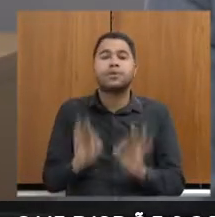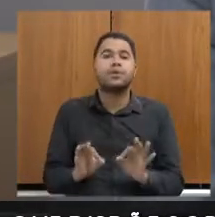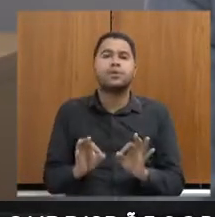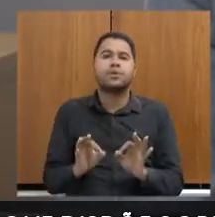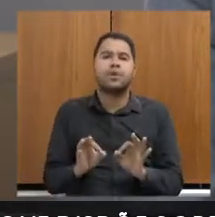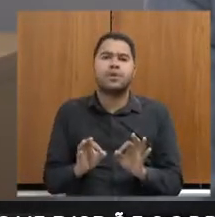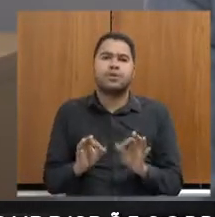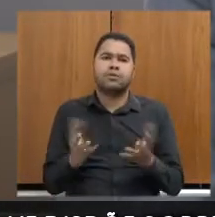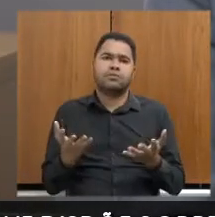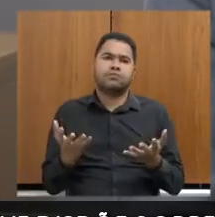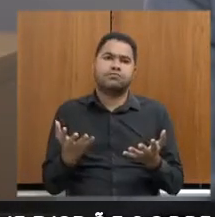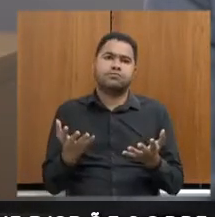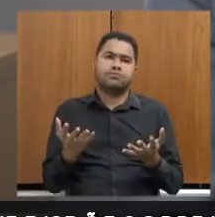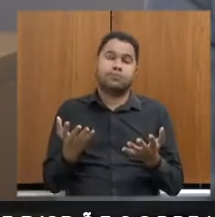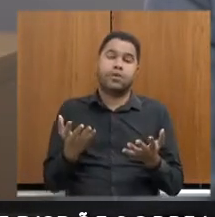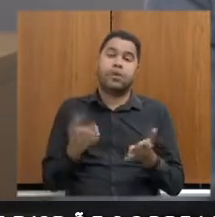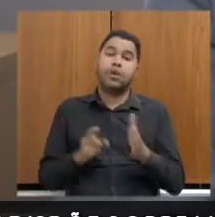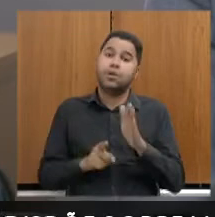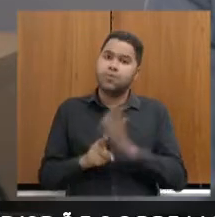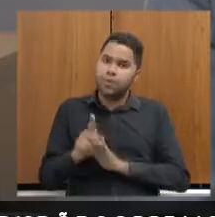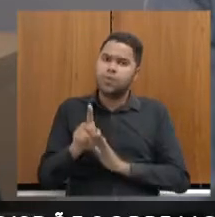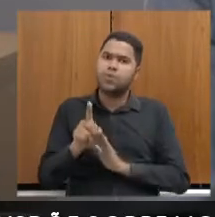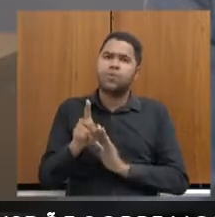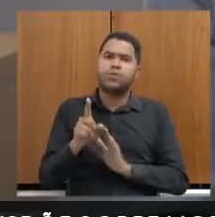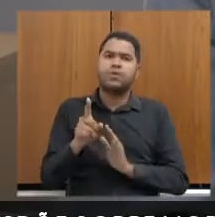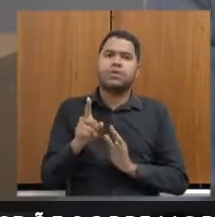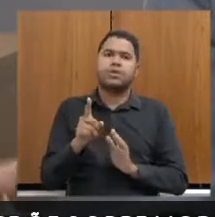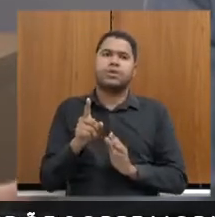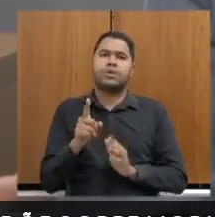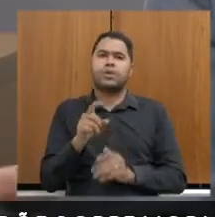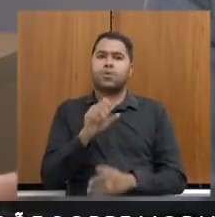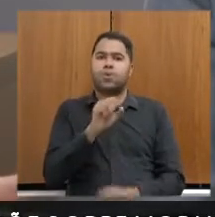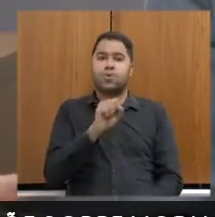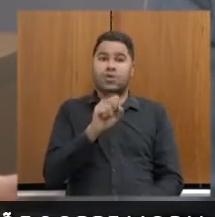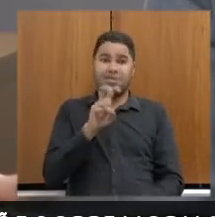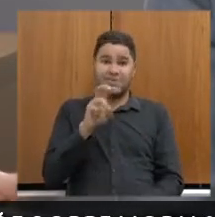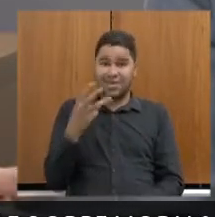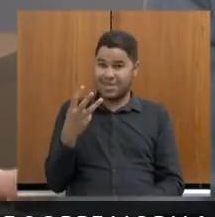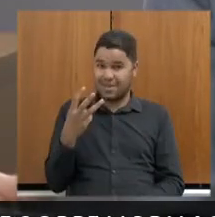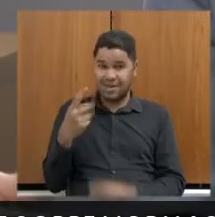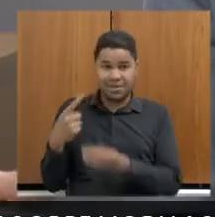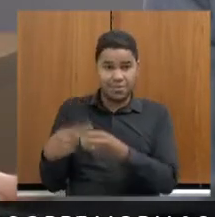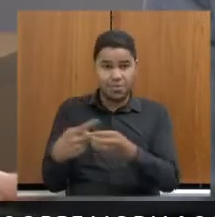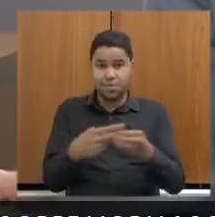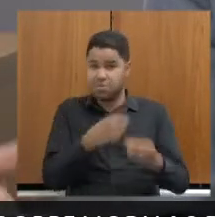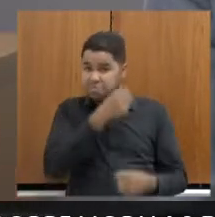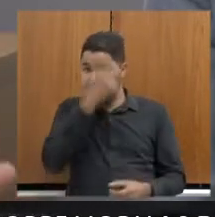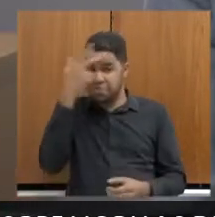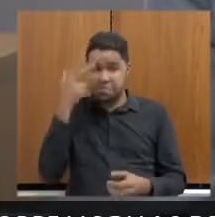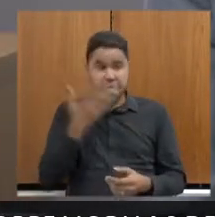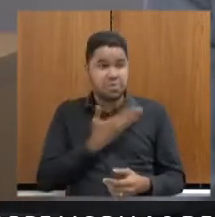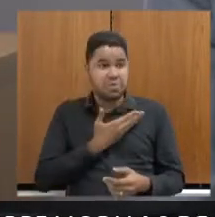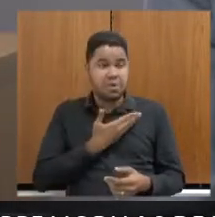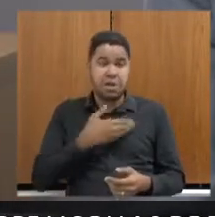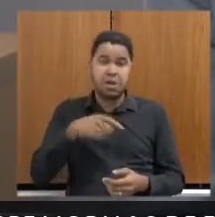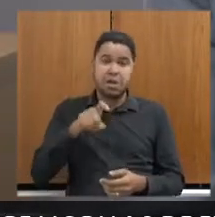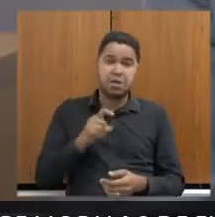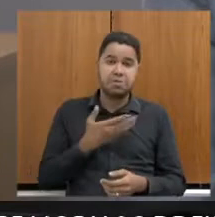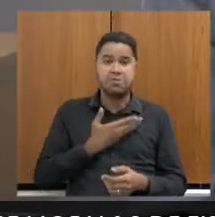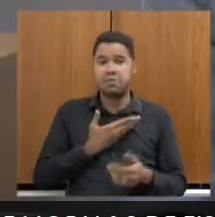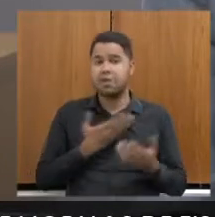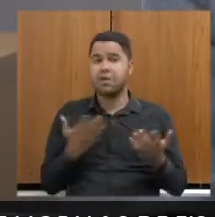que não ficaram nesse Plenário é uma pergunta a empresa que não ficará nos 853 municípios prefeitos colegas e ex-colegas